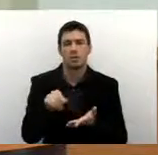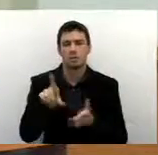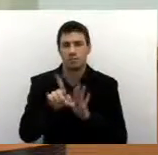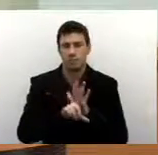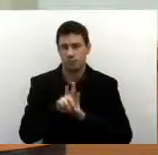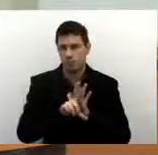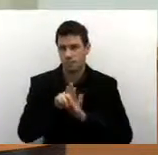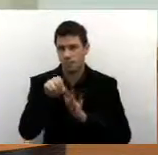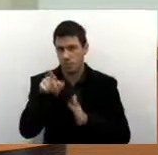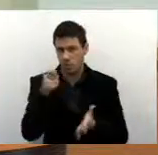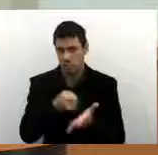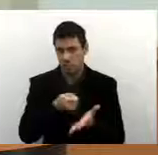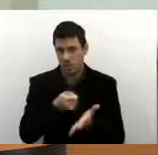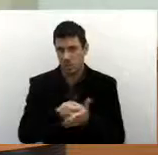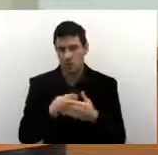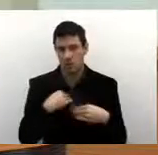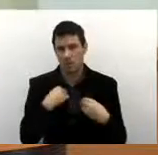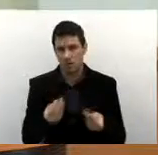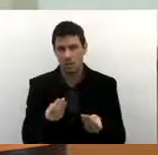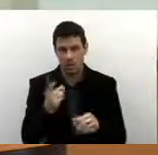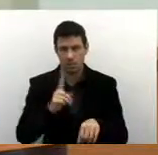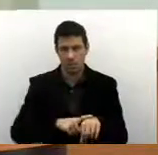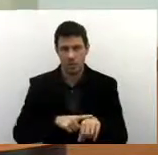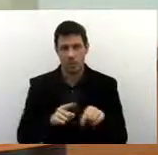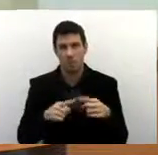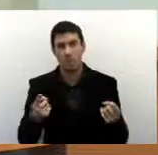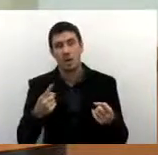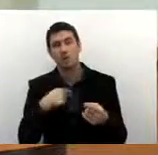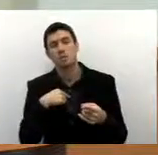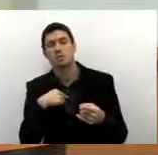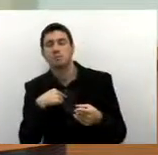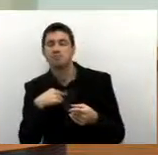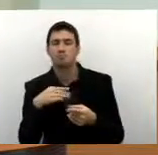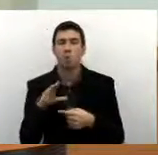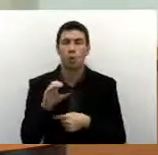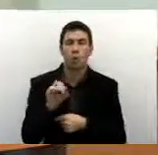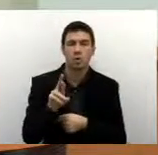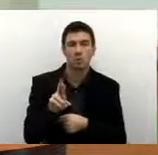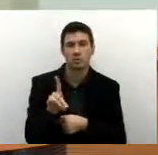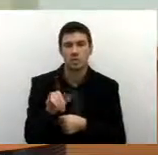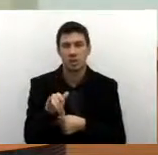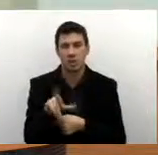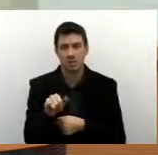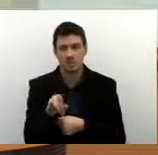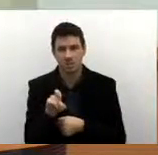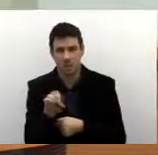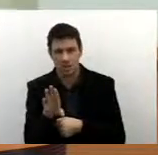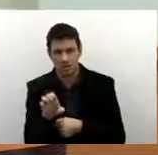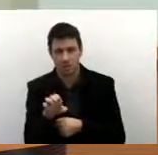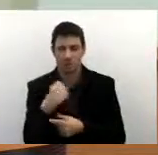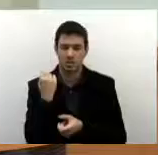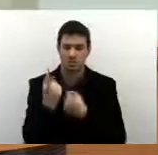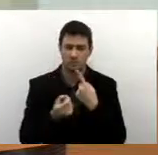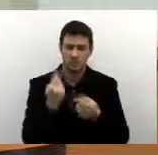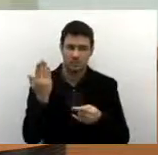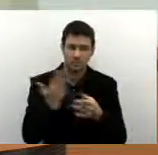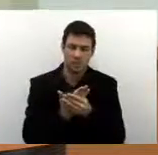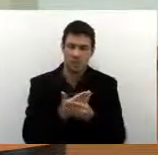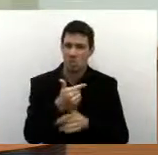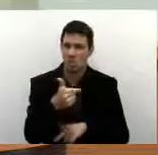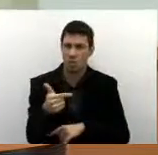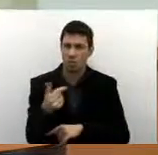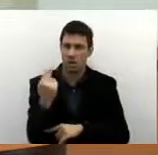são obrigados a fornecer imediatamente. Mas com a questão de cordialidade e alguns processos não ter tanta urgência,